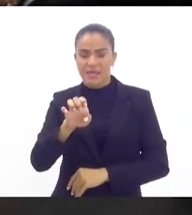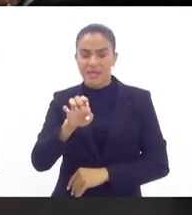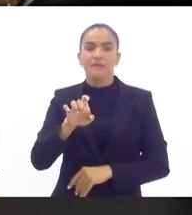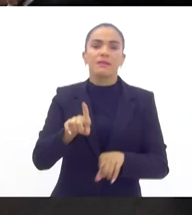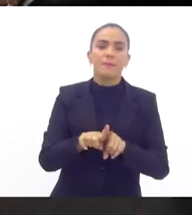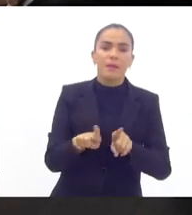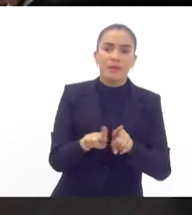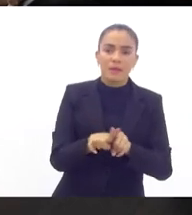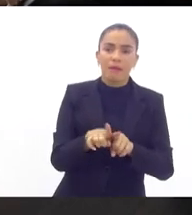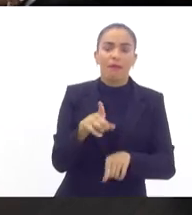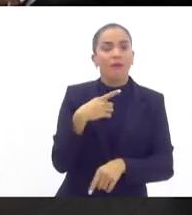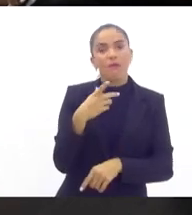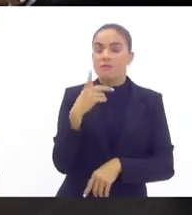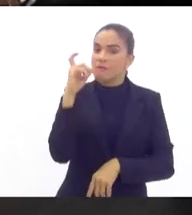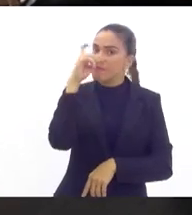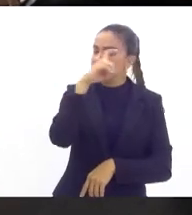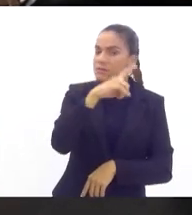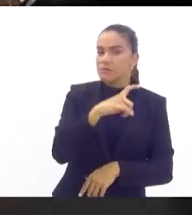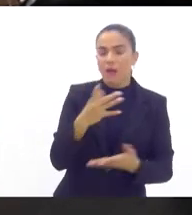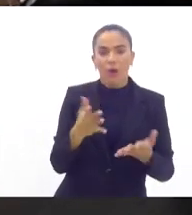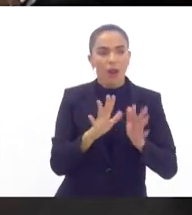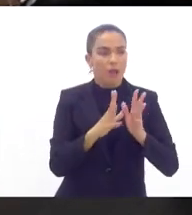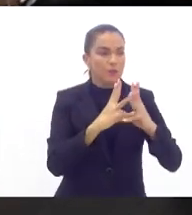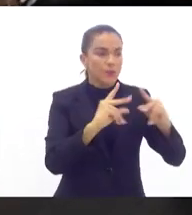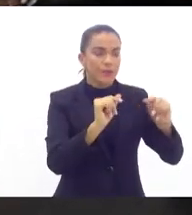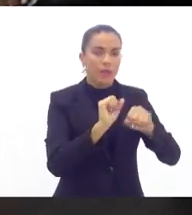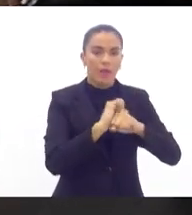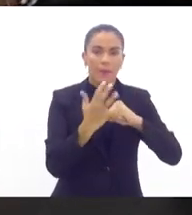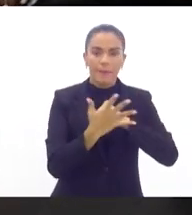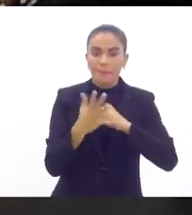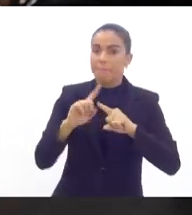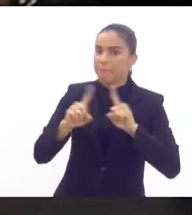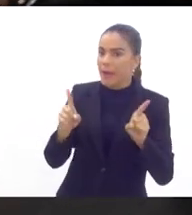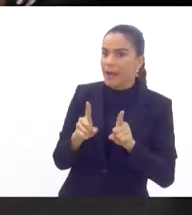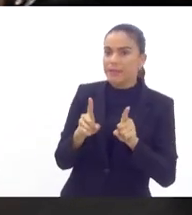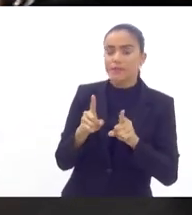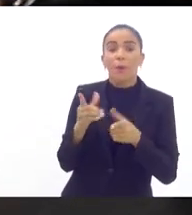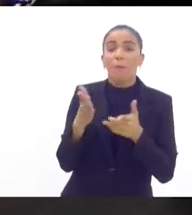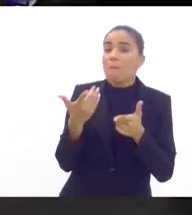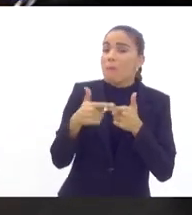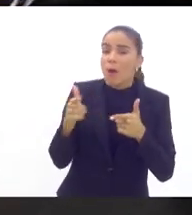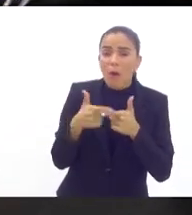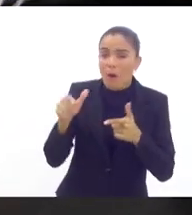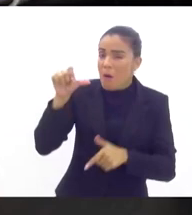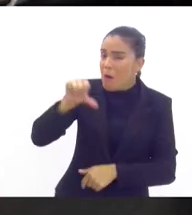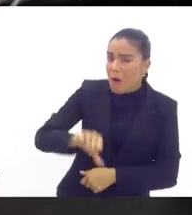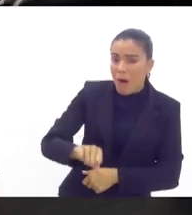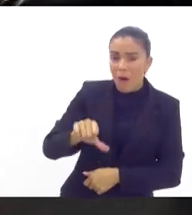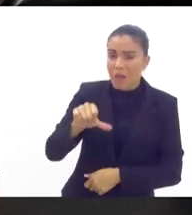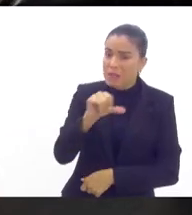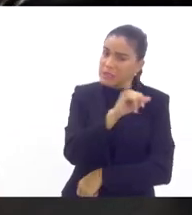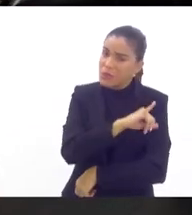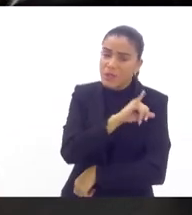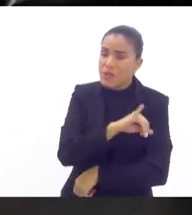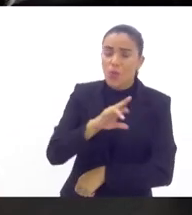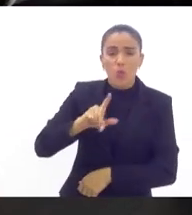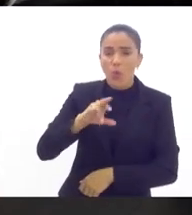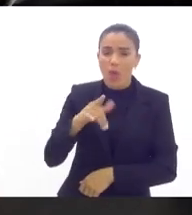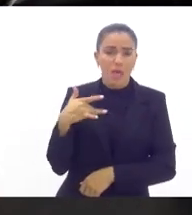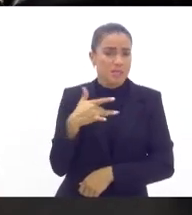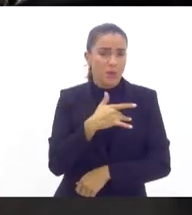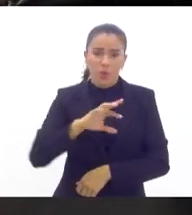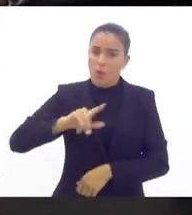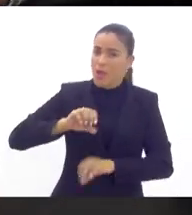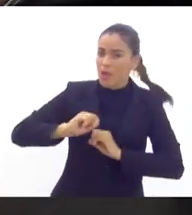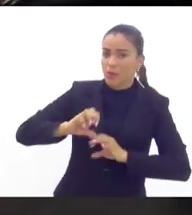dessa fila andar sobretudo no momento pode pandemia mas definitivamente o maior problema da cidade o pior problema da cidade do Rio de Janeiro não é a saúde